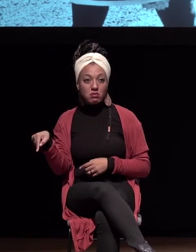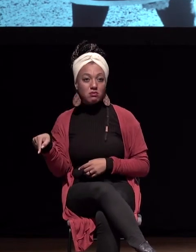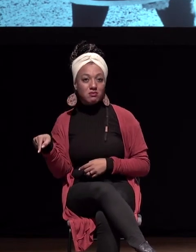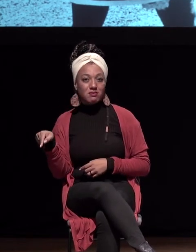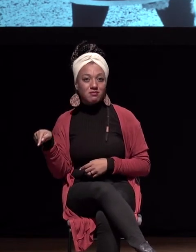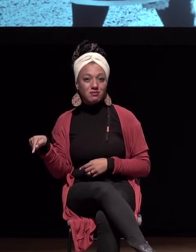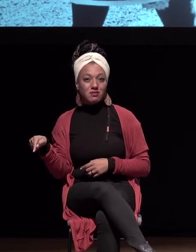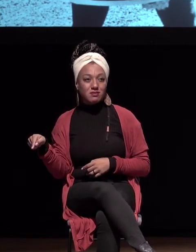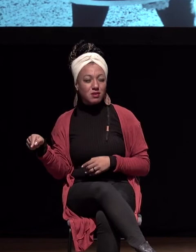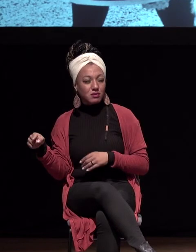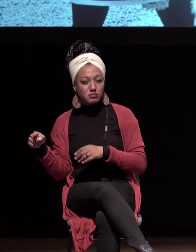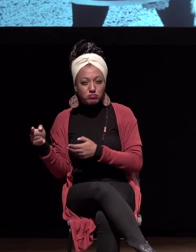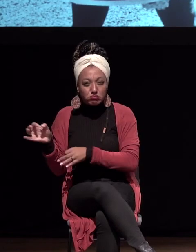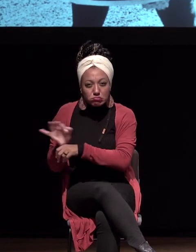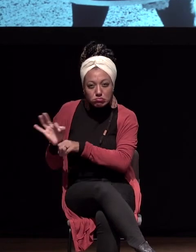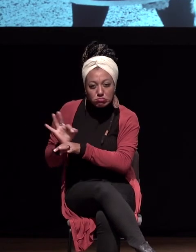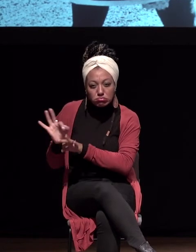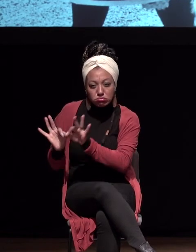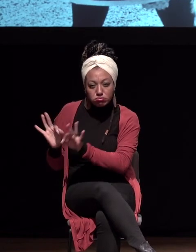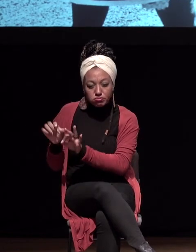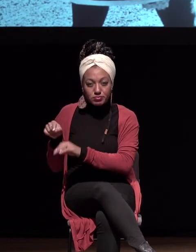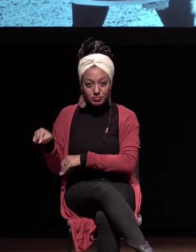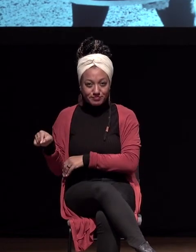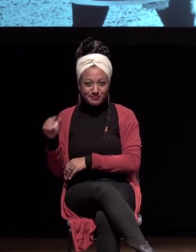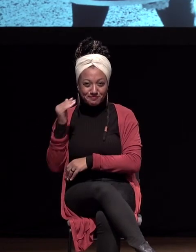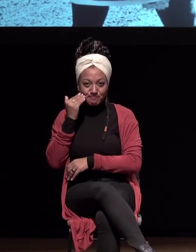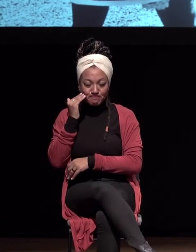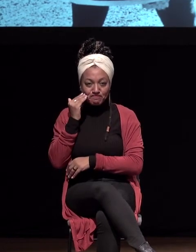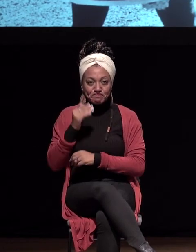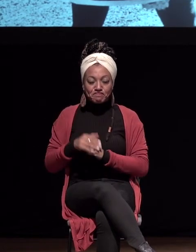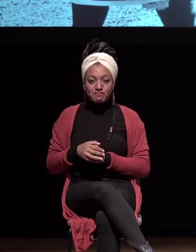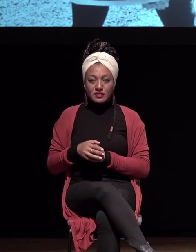essas cartografias afetivas como um modo de